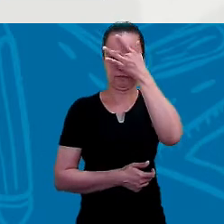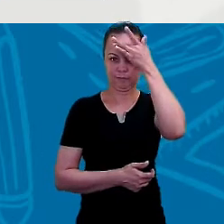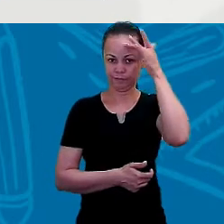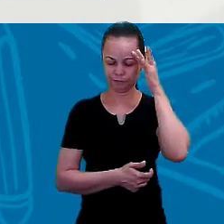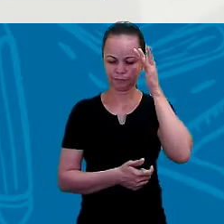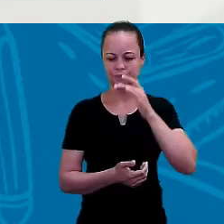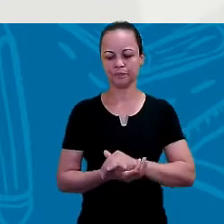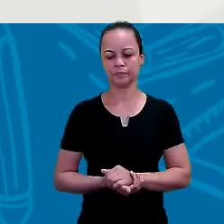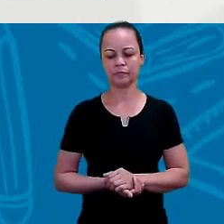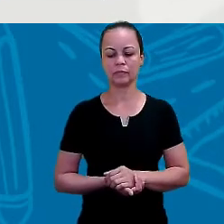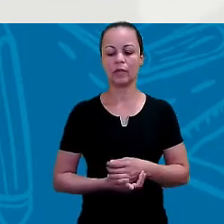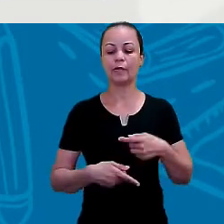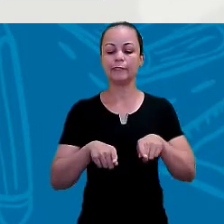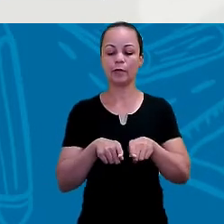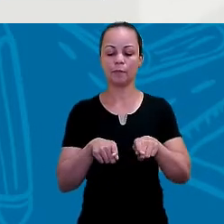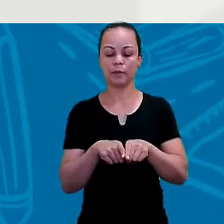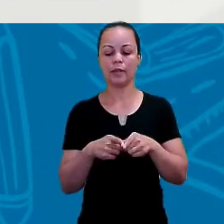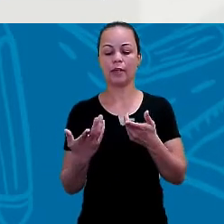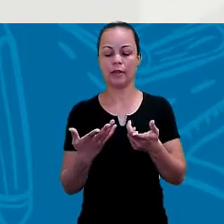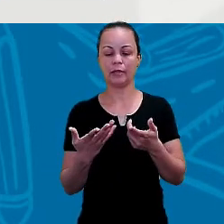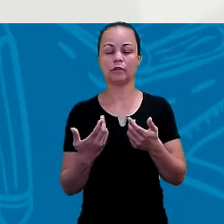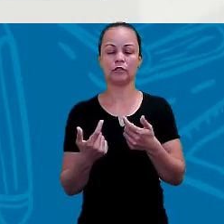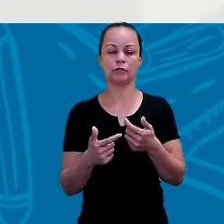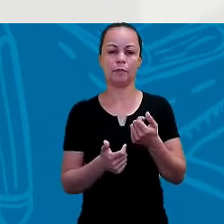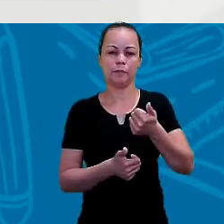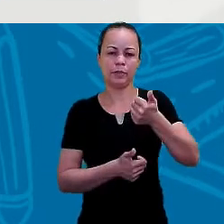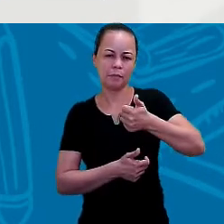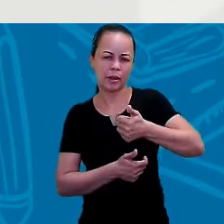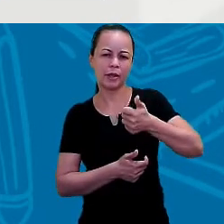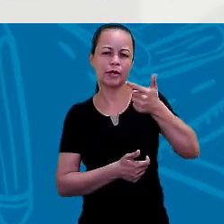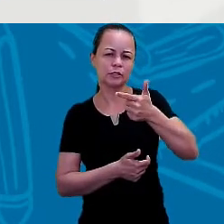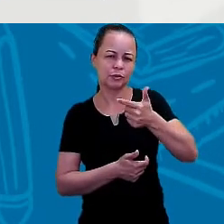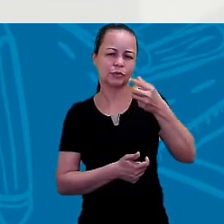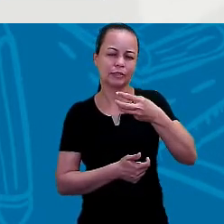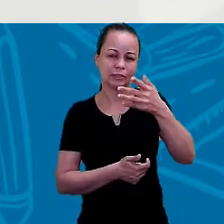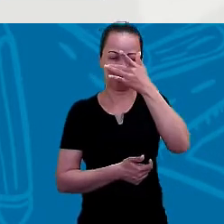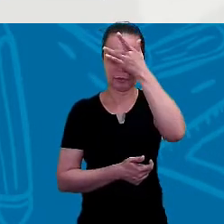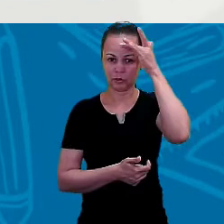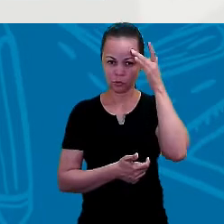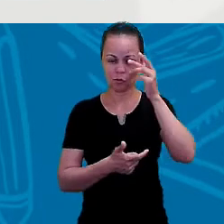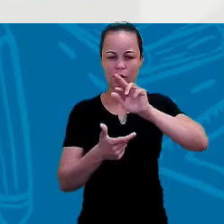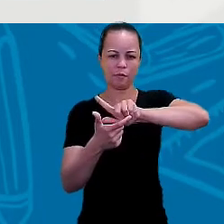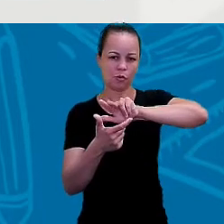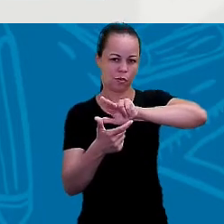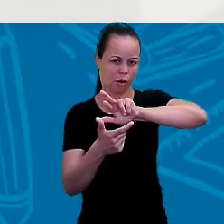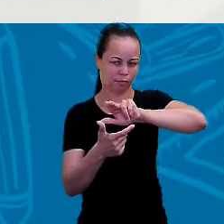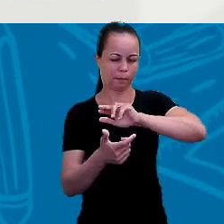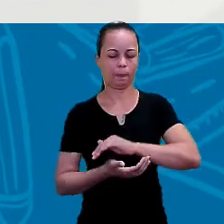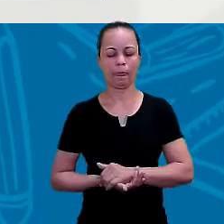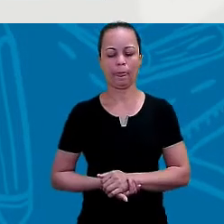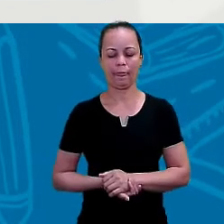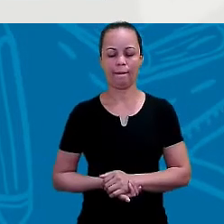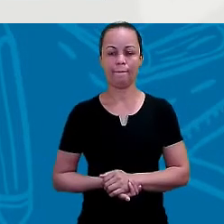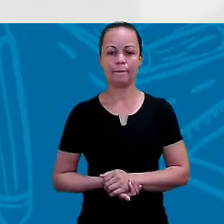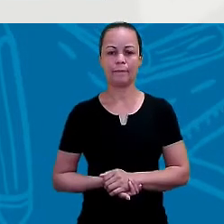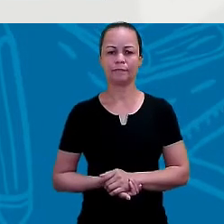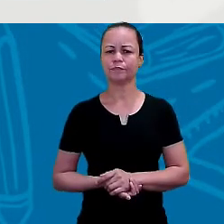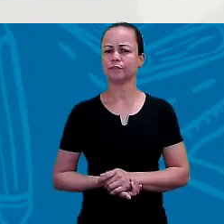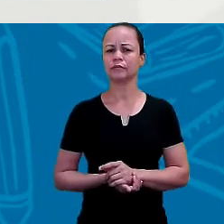Da mesma forma, a gente tem primeira pessoa, segunda pessoa e terceira pessoa do plural. Quem são?